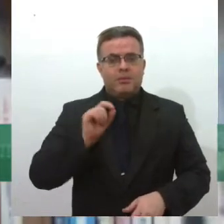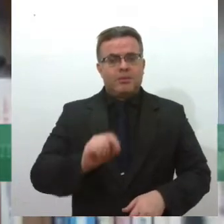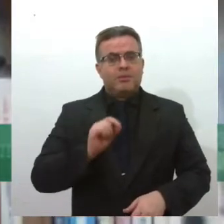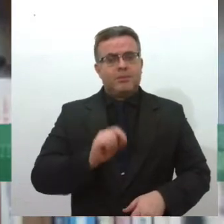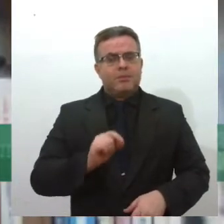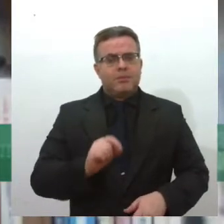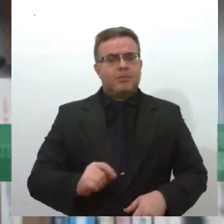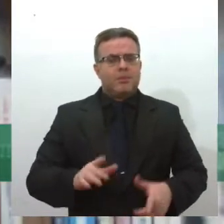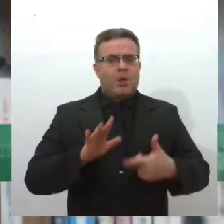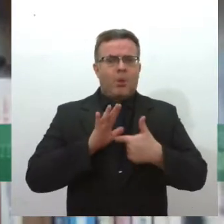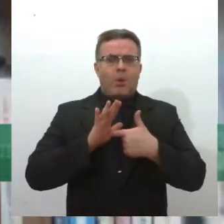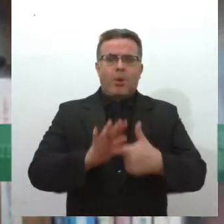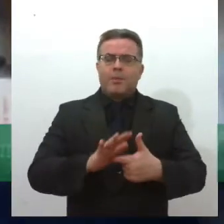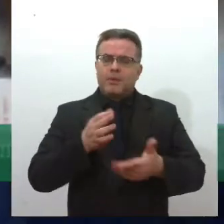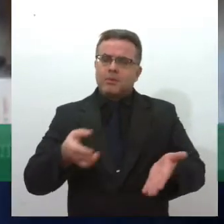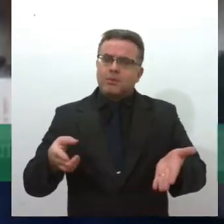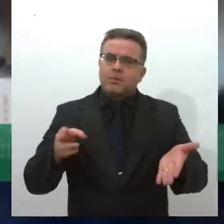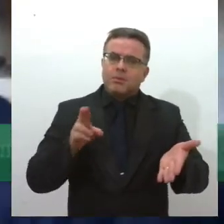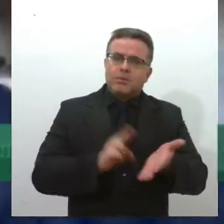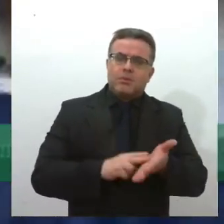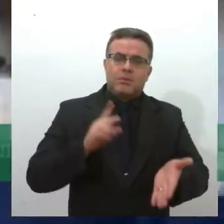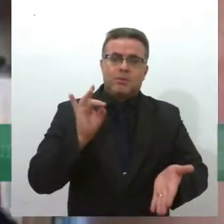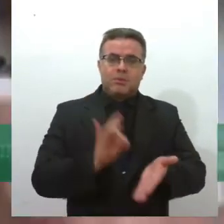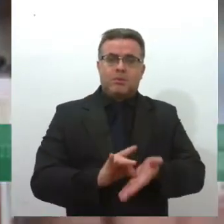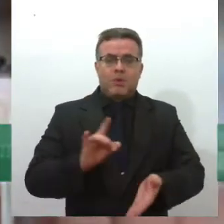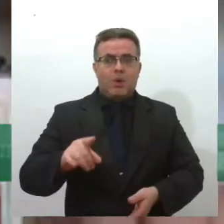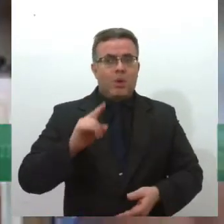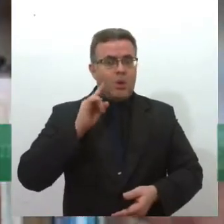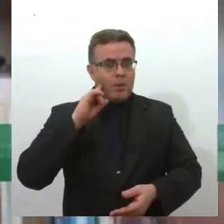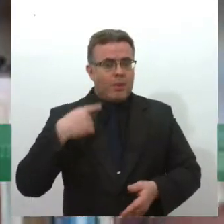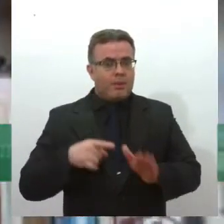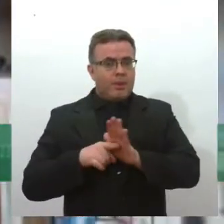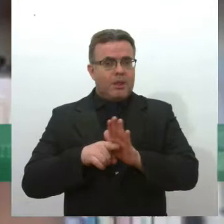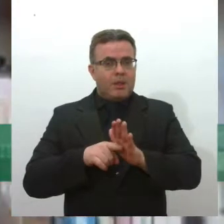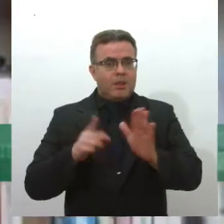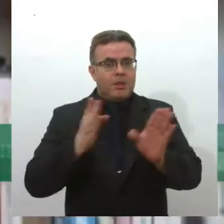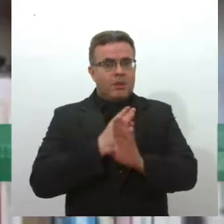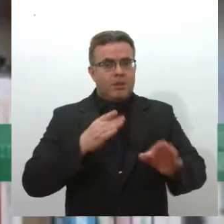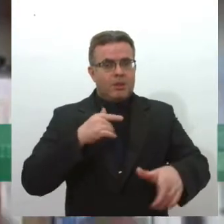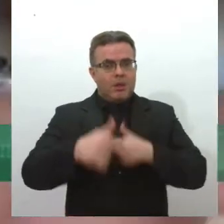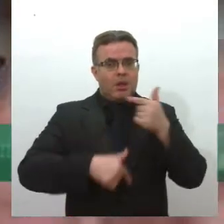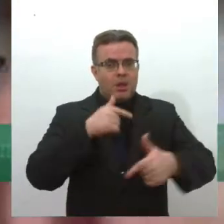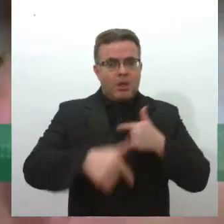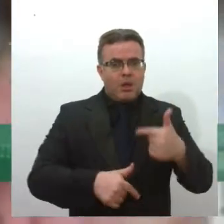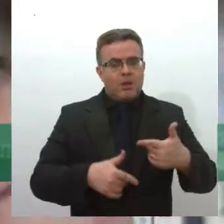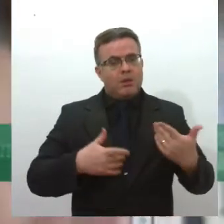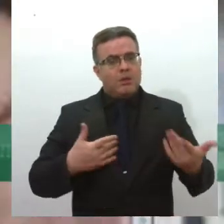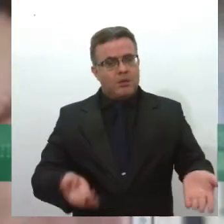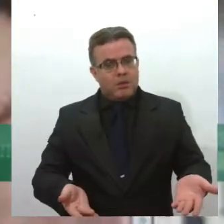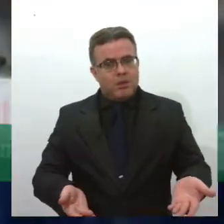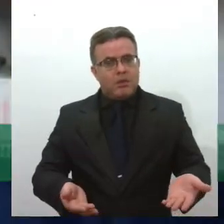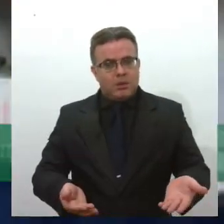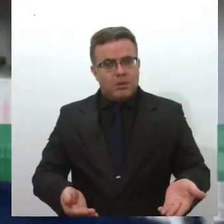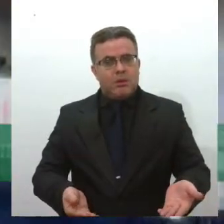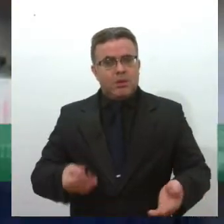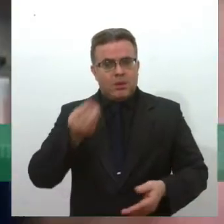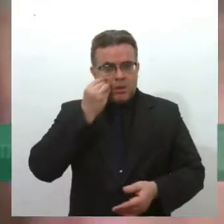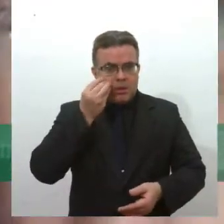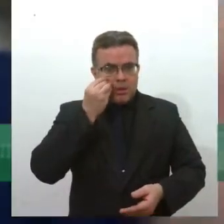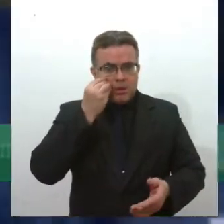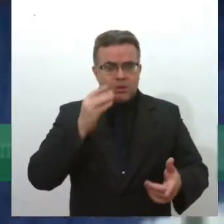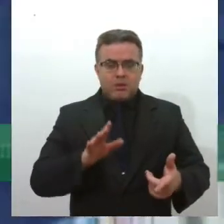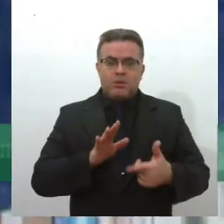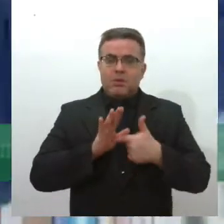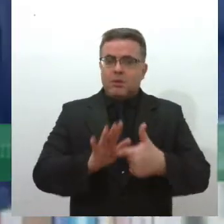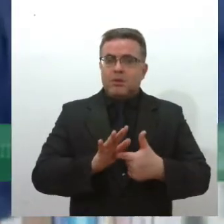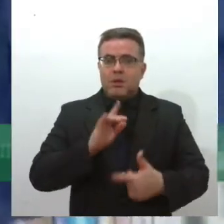mais absoluta gravidade, ou seja, o promotor investiga, o promotor atua, como disse o Manuel, ele tenta fazer mágica, e